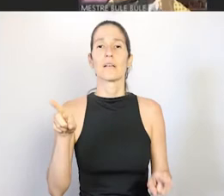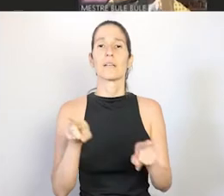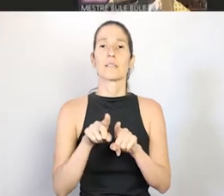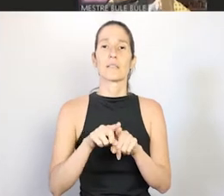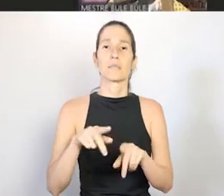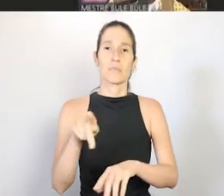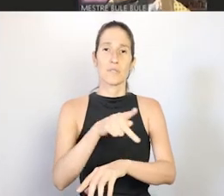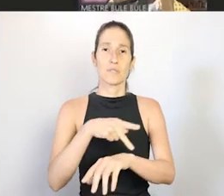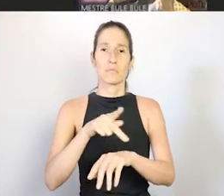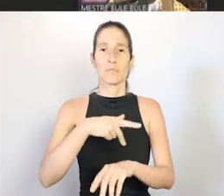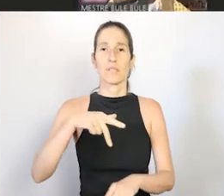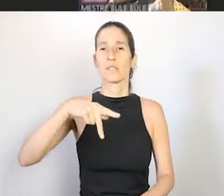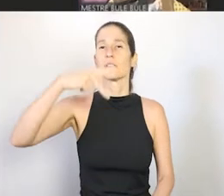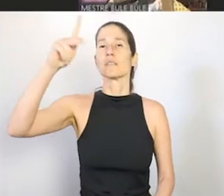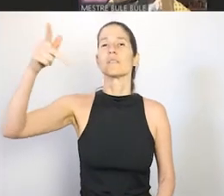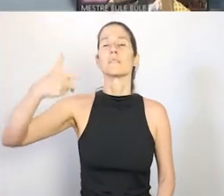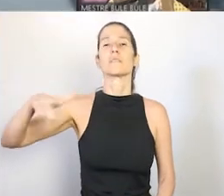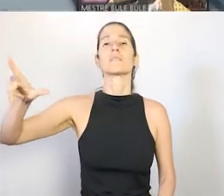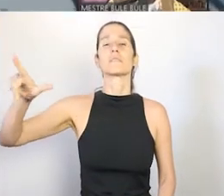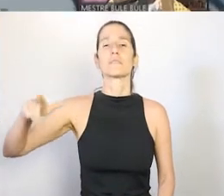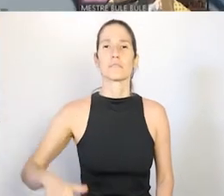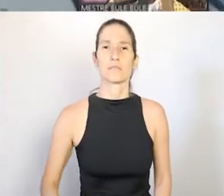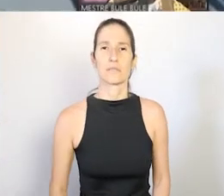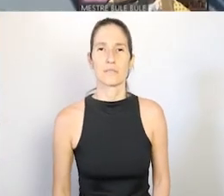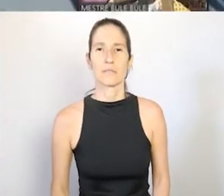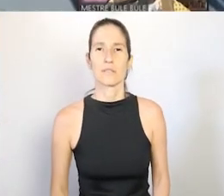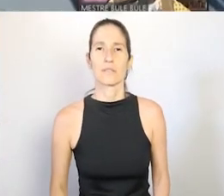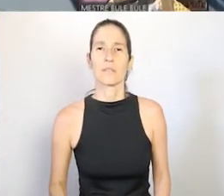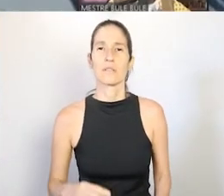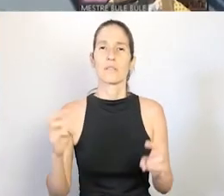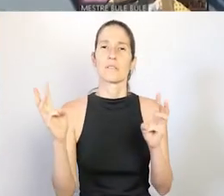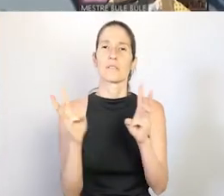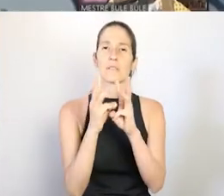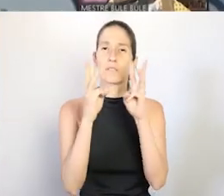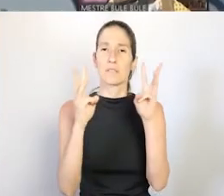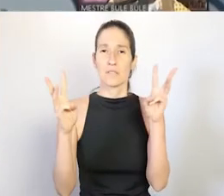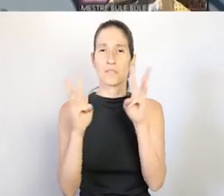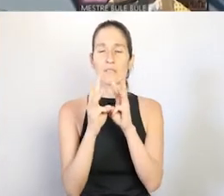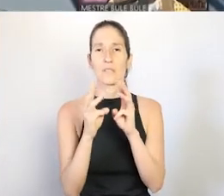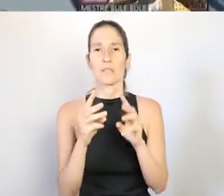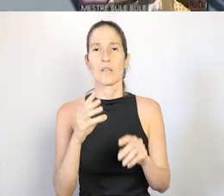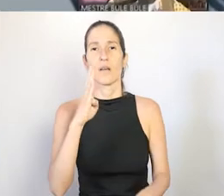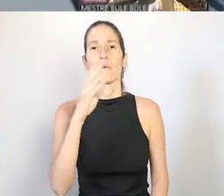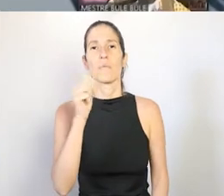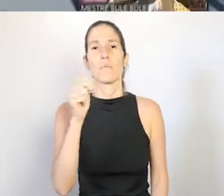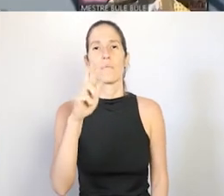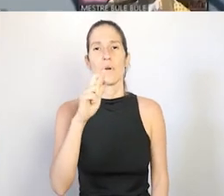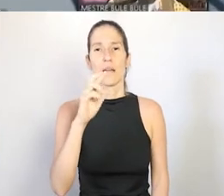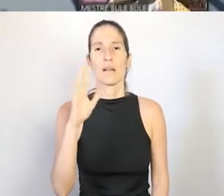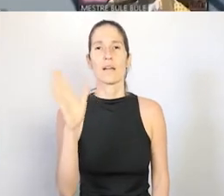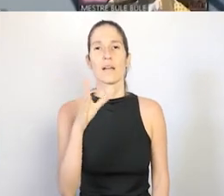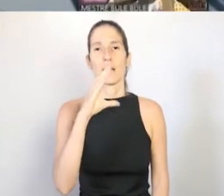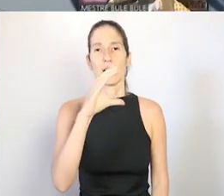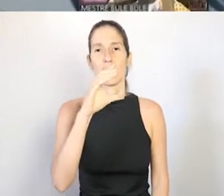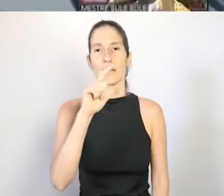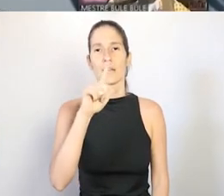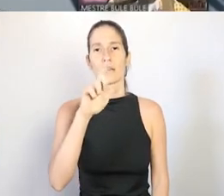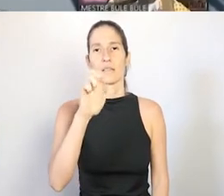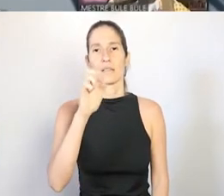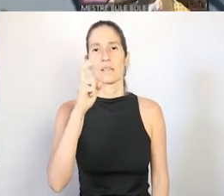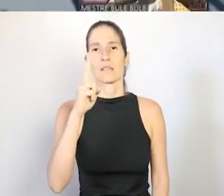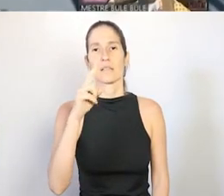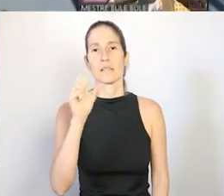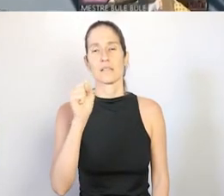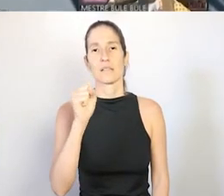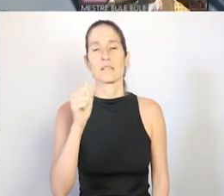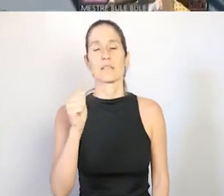Foi muito prazer, fazia muito ciranda aqui no Vale Dona Creuza, onde eu fazia ciranda. Todo sábado eu